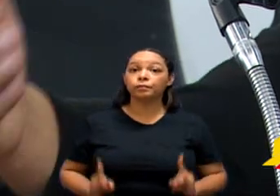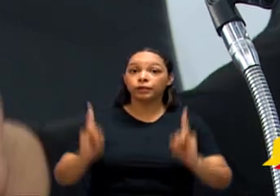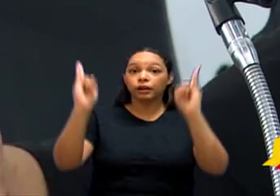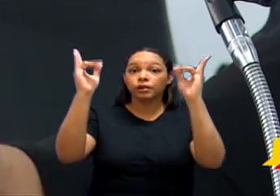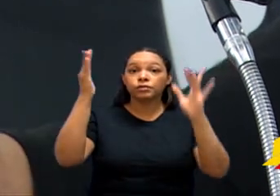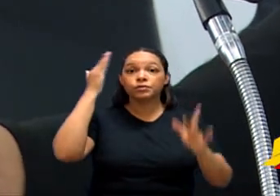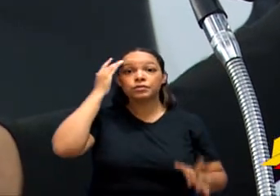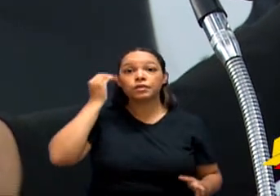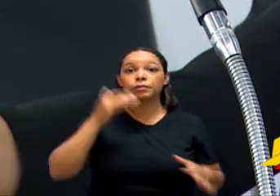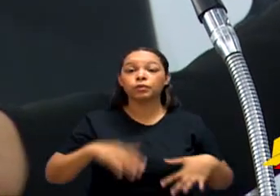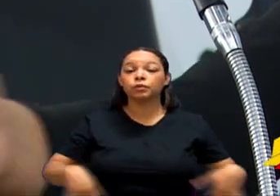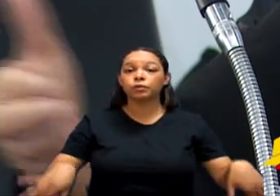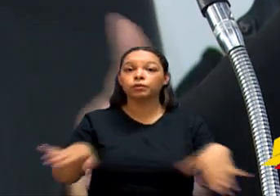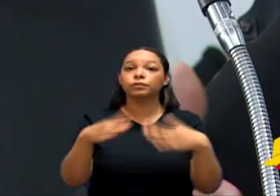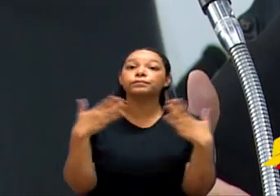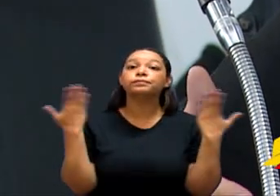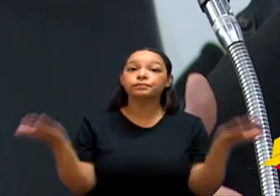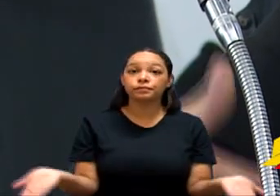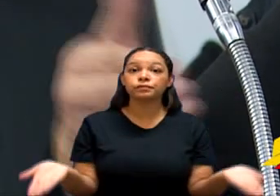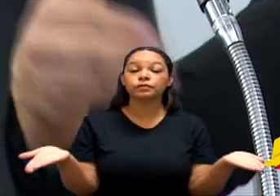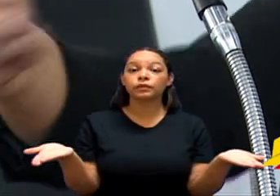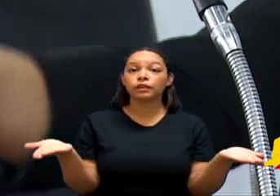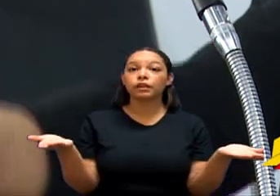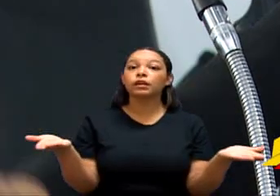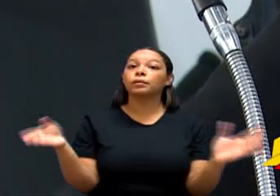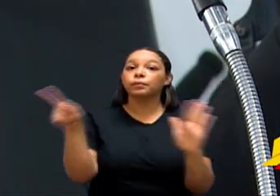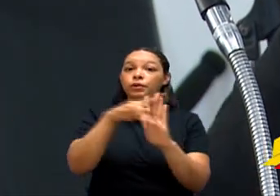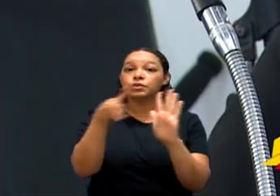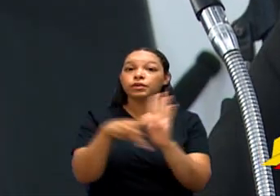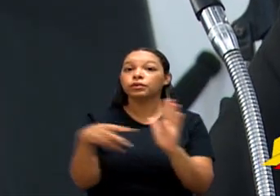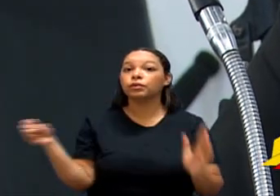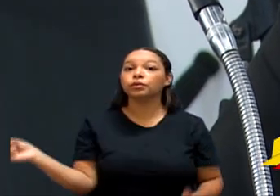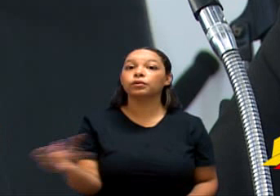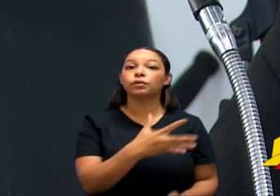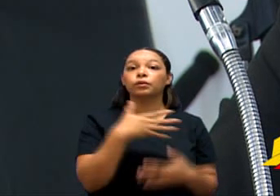dois requerimentos e vai ter o projeto Conecta. Mas e os prazos disso?